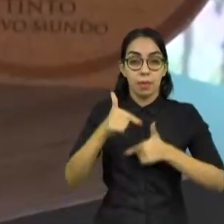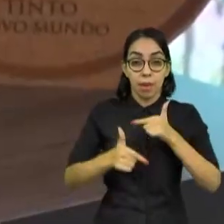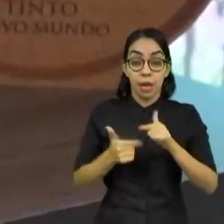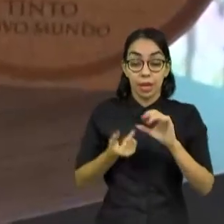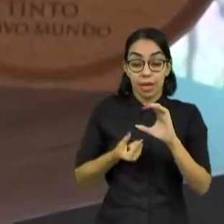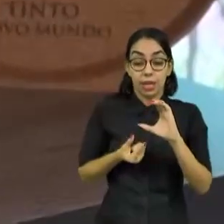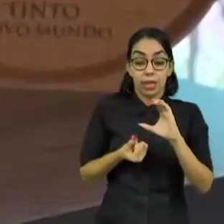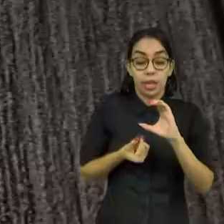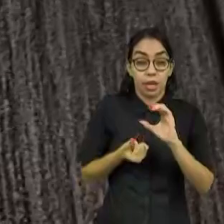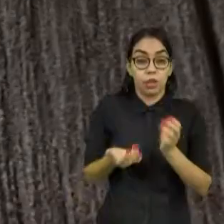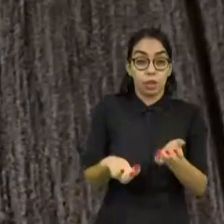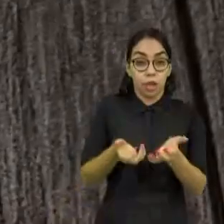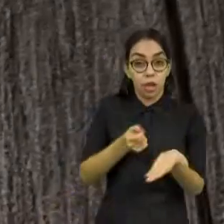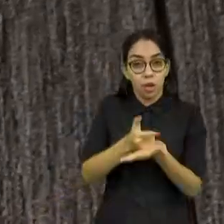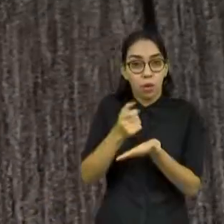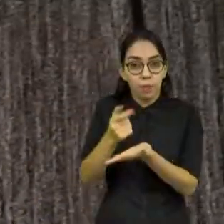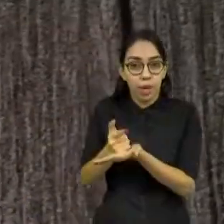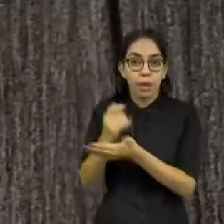e internacionais.